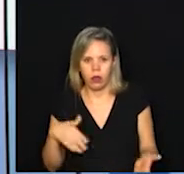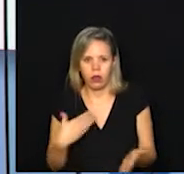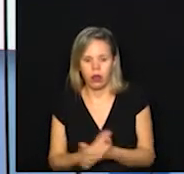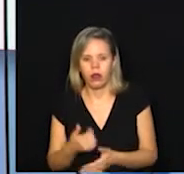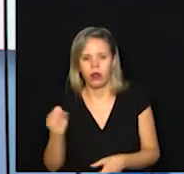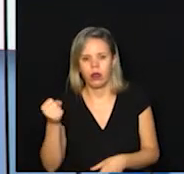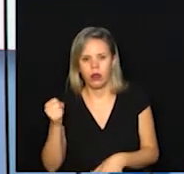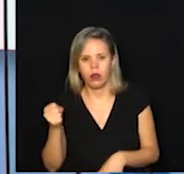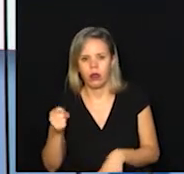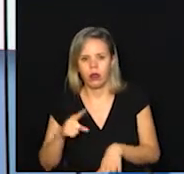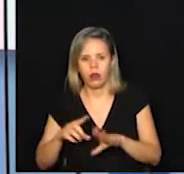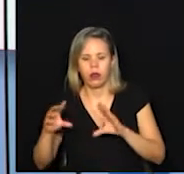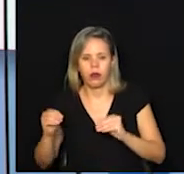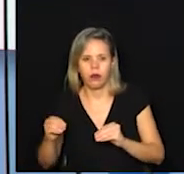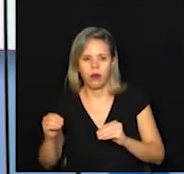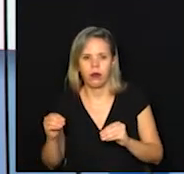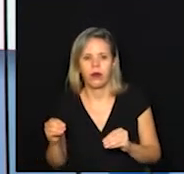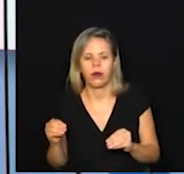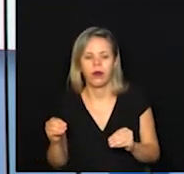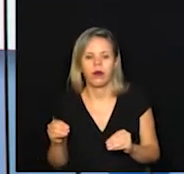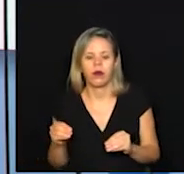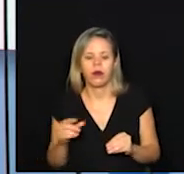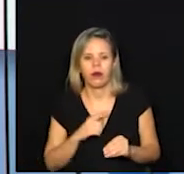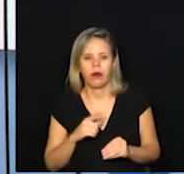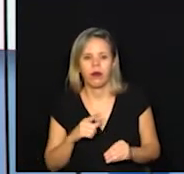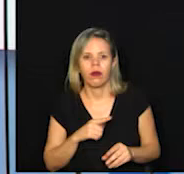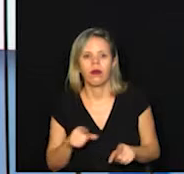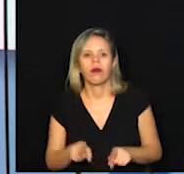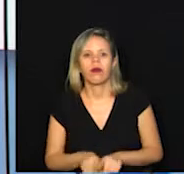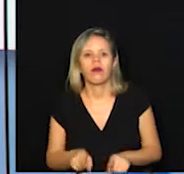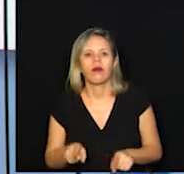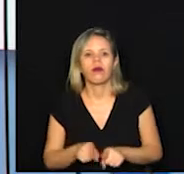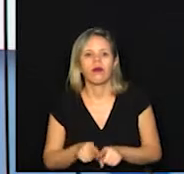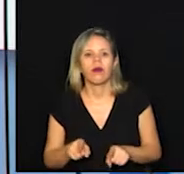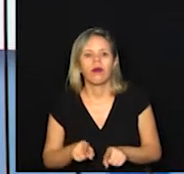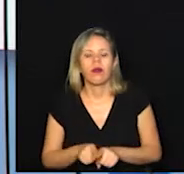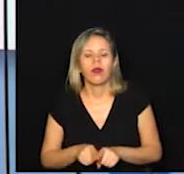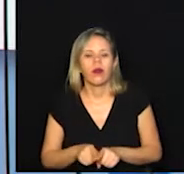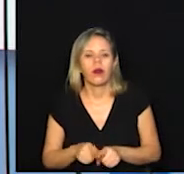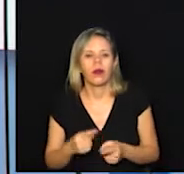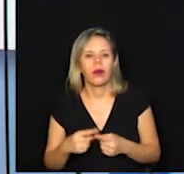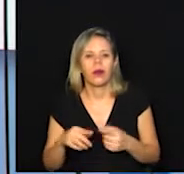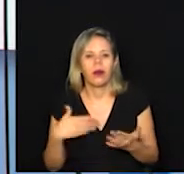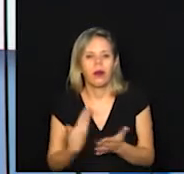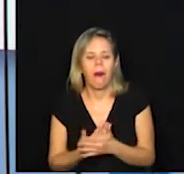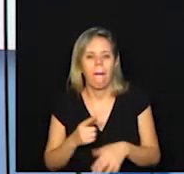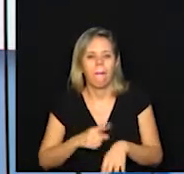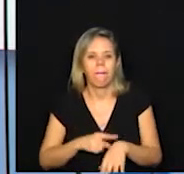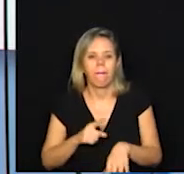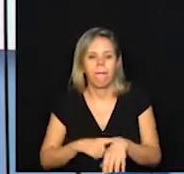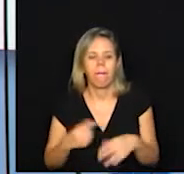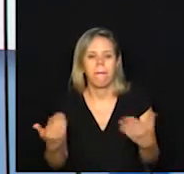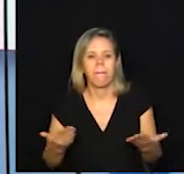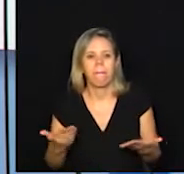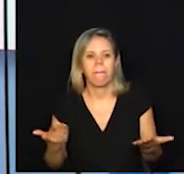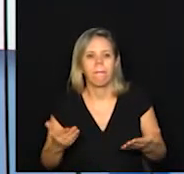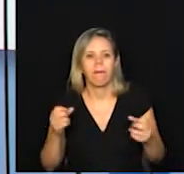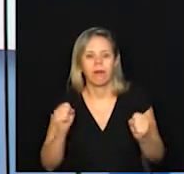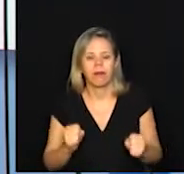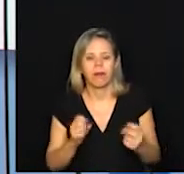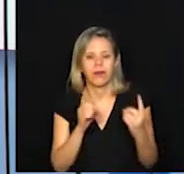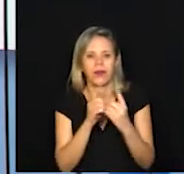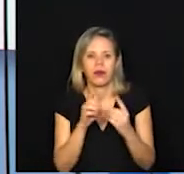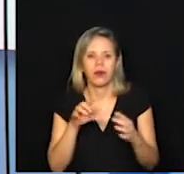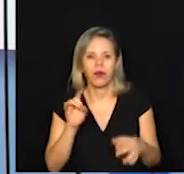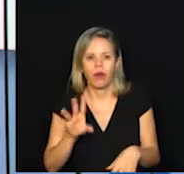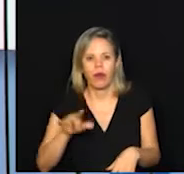às 20h. E nós temos aí também, porque até o momento, ou seja, até hoje, eles podem funcionar